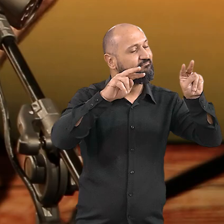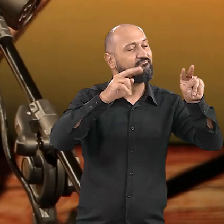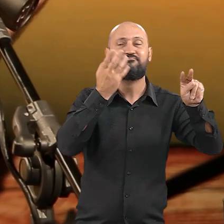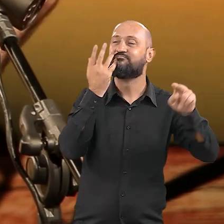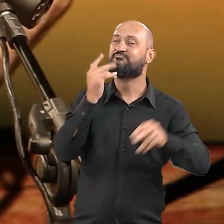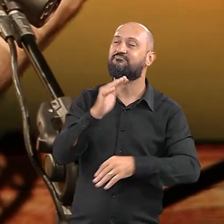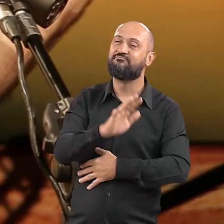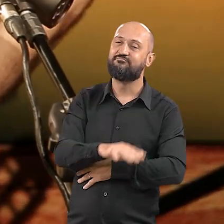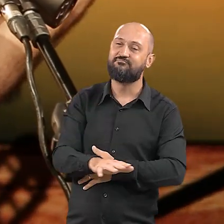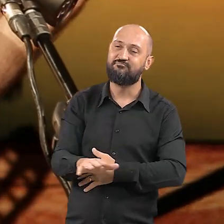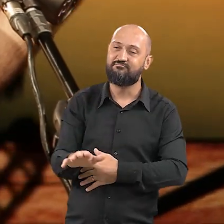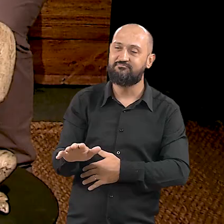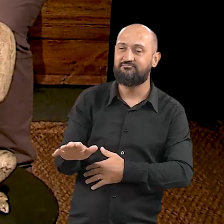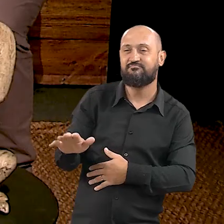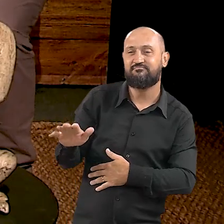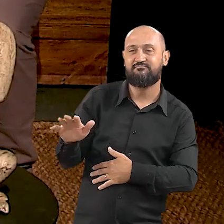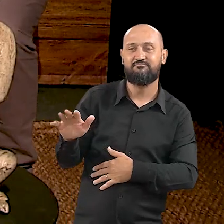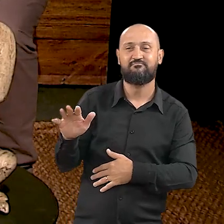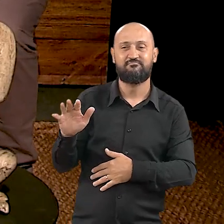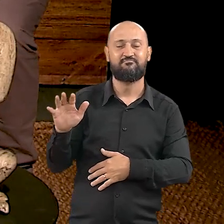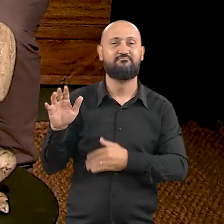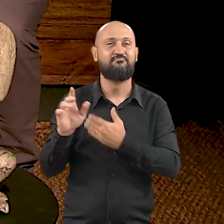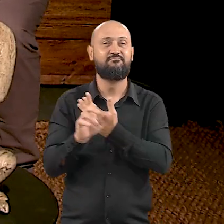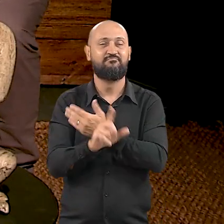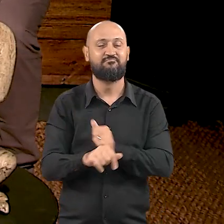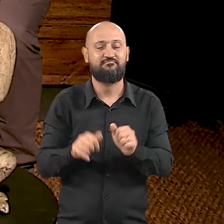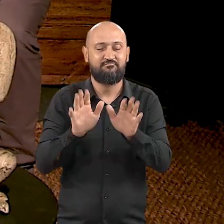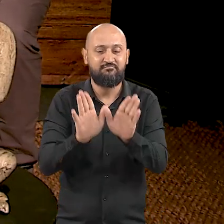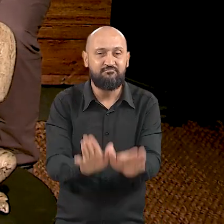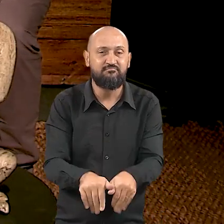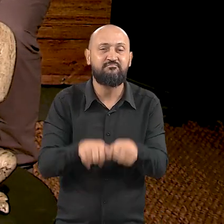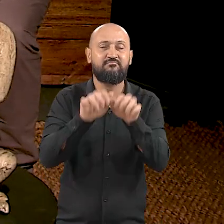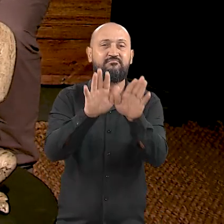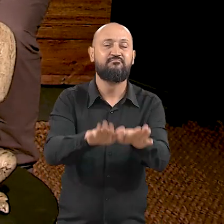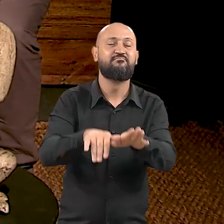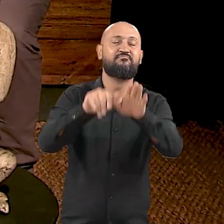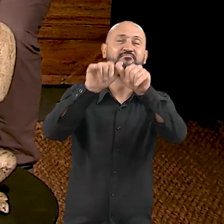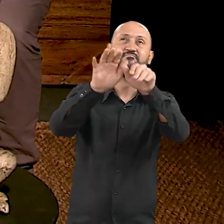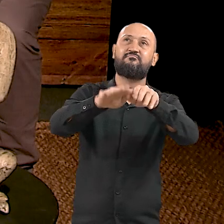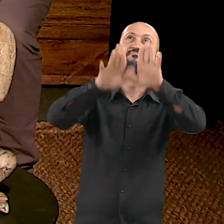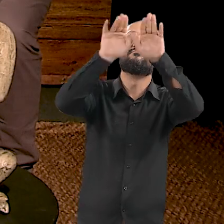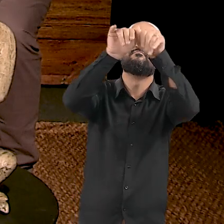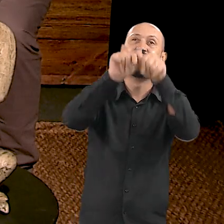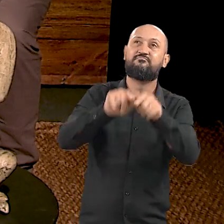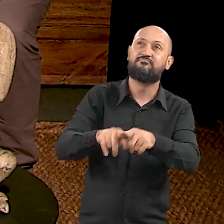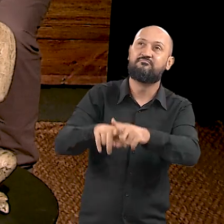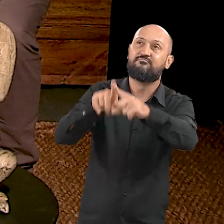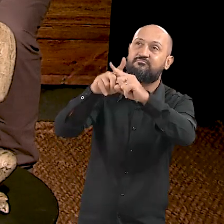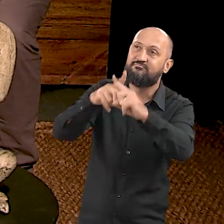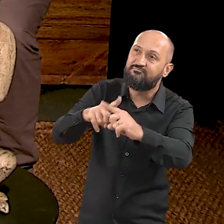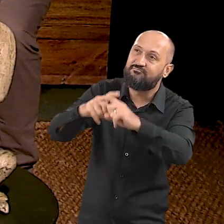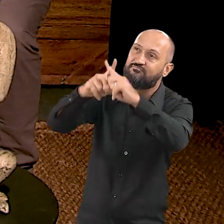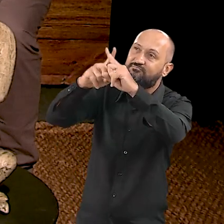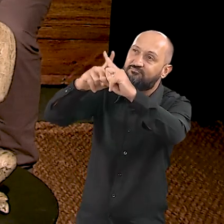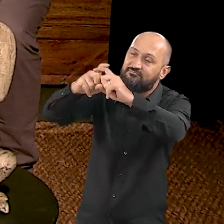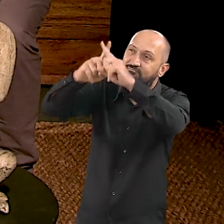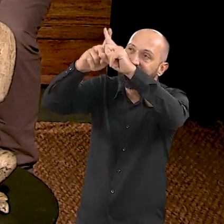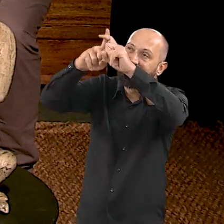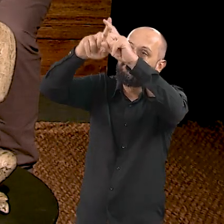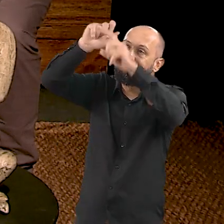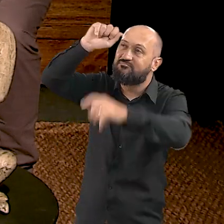de menino, uma garça branca no azul do